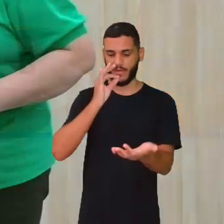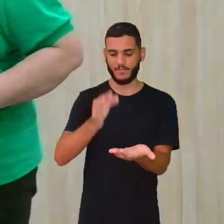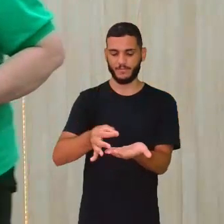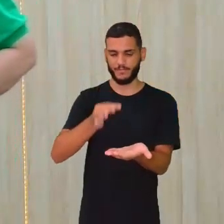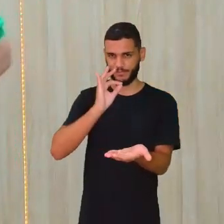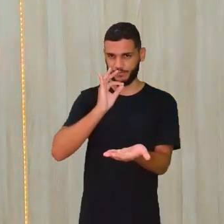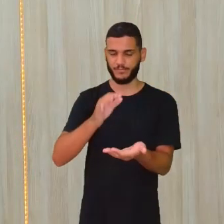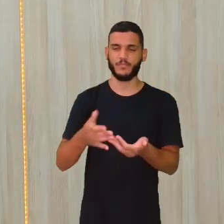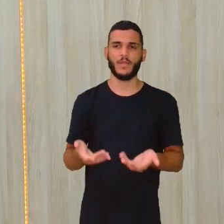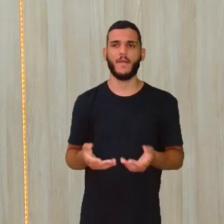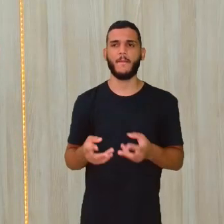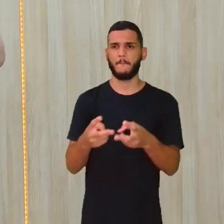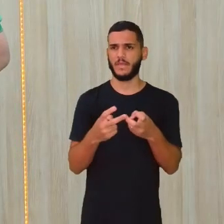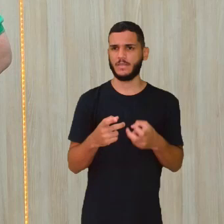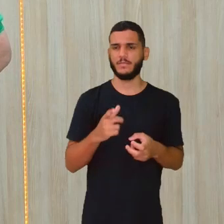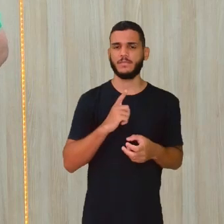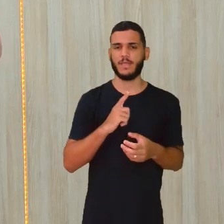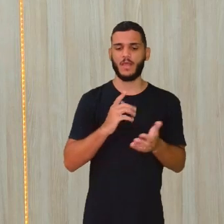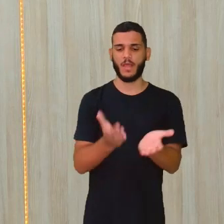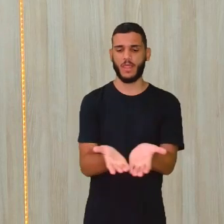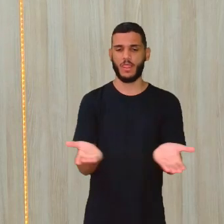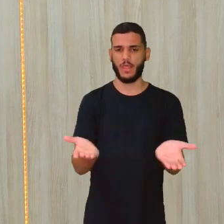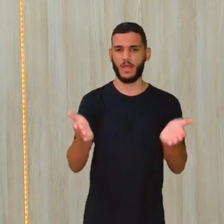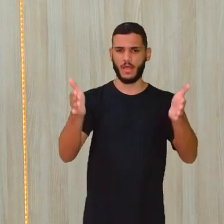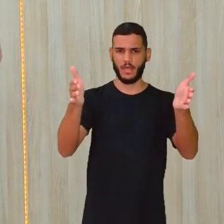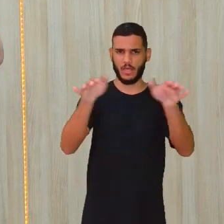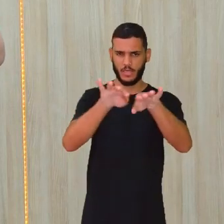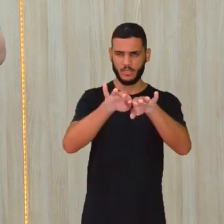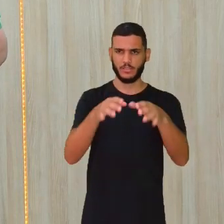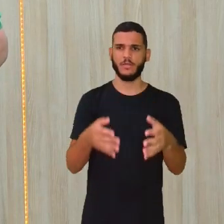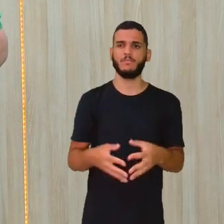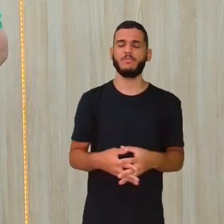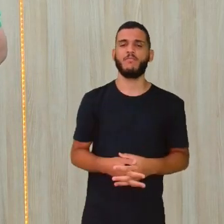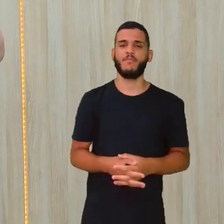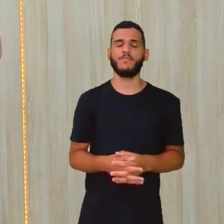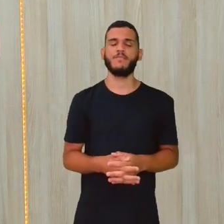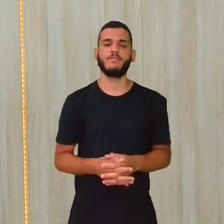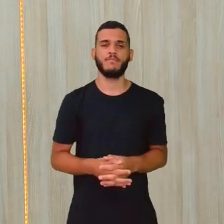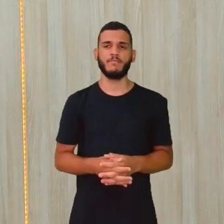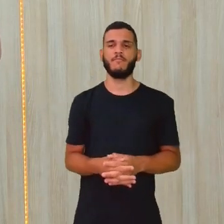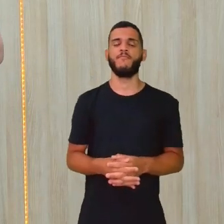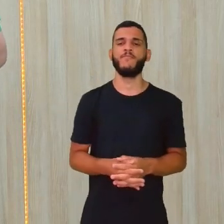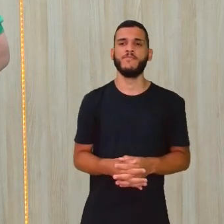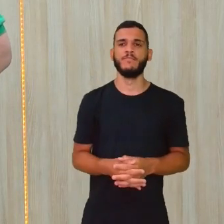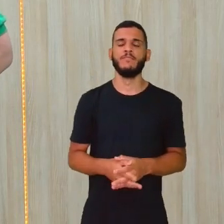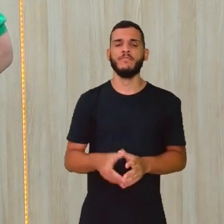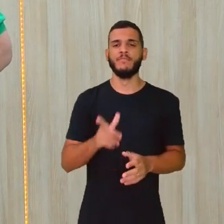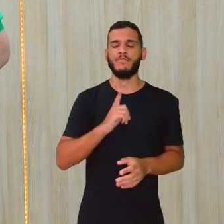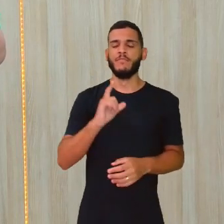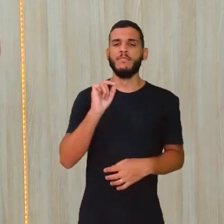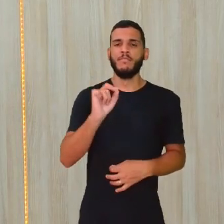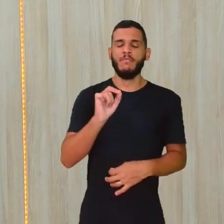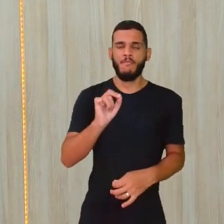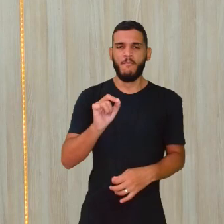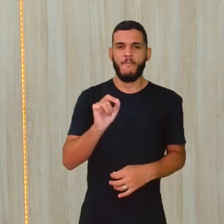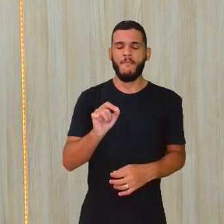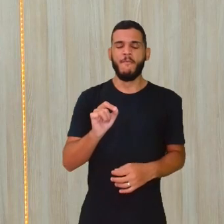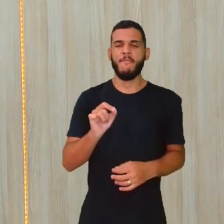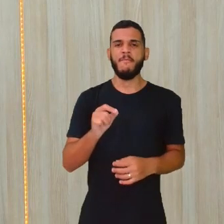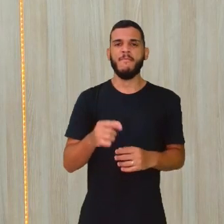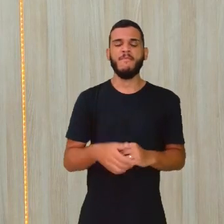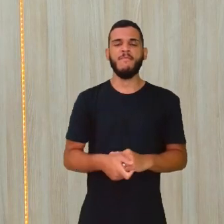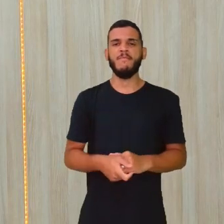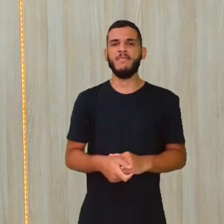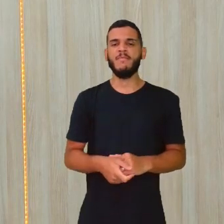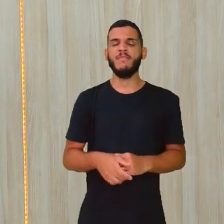comigo. Então nessa caixa eu tenho uma xícara, que é a xícara A, e veja que essa representação aqui está me dizendo